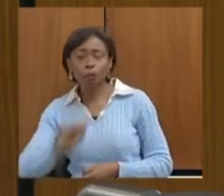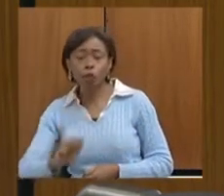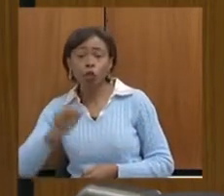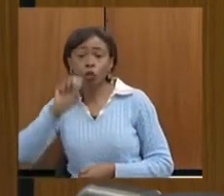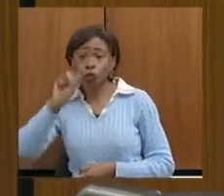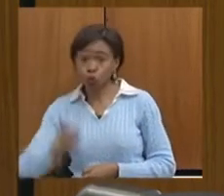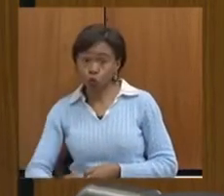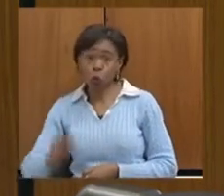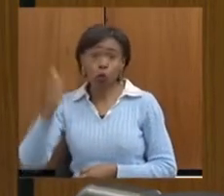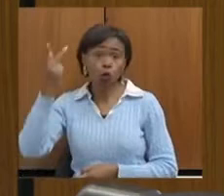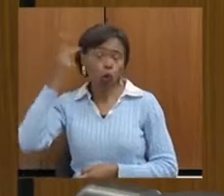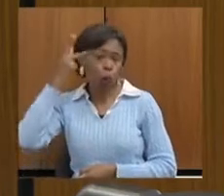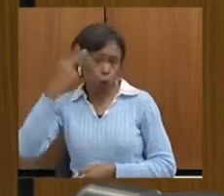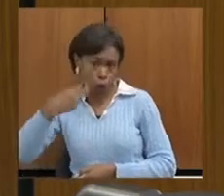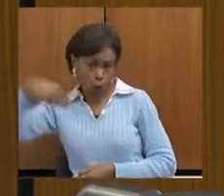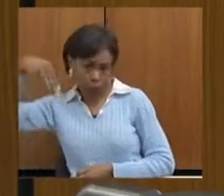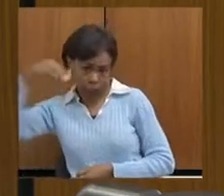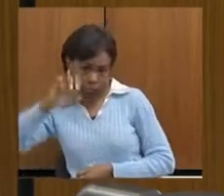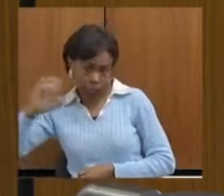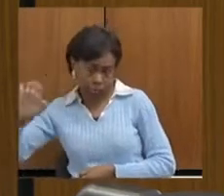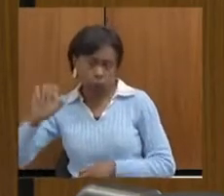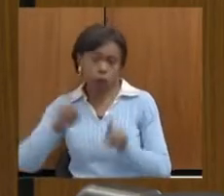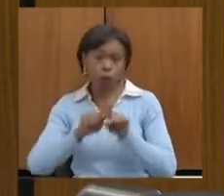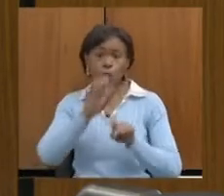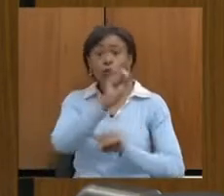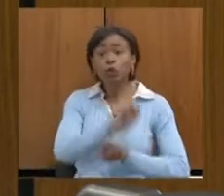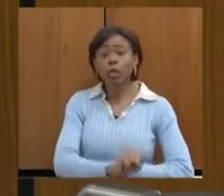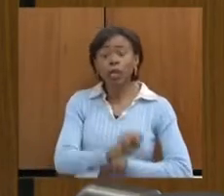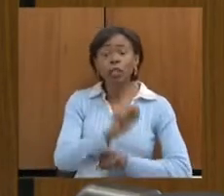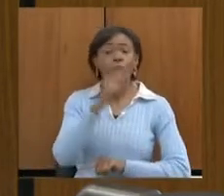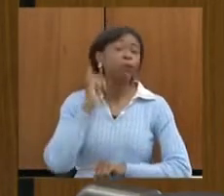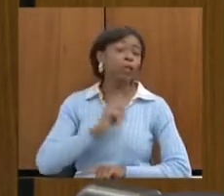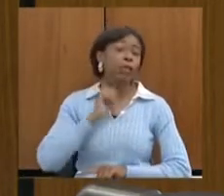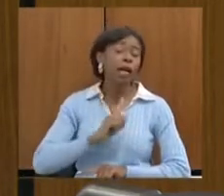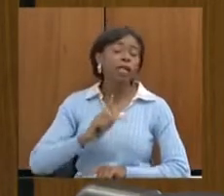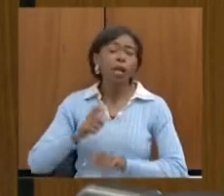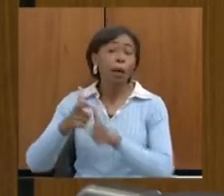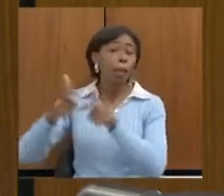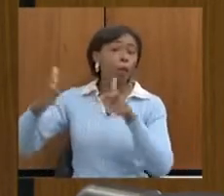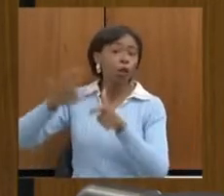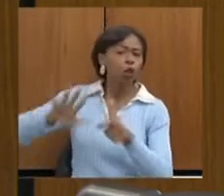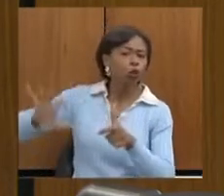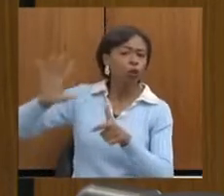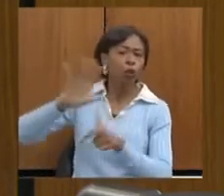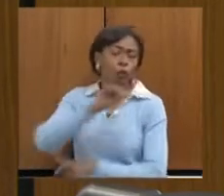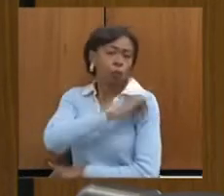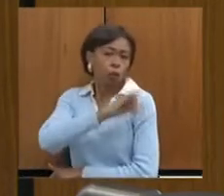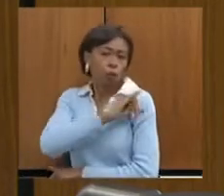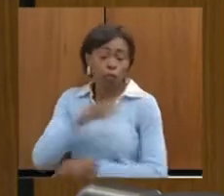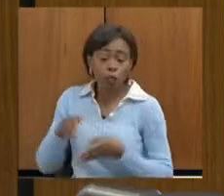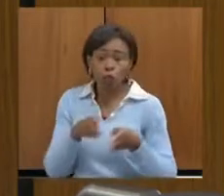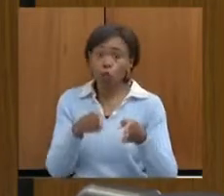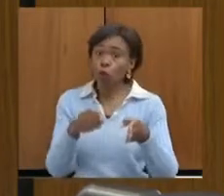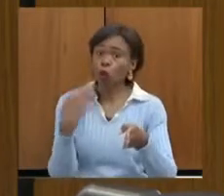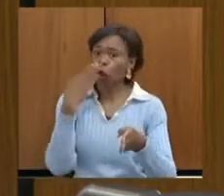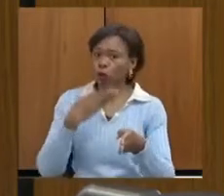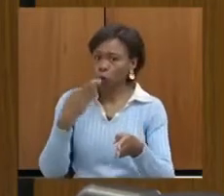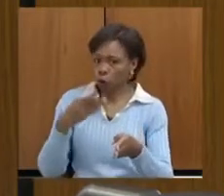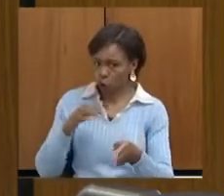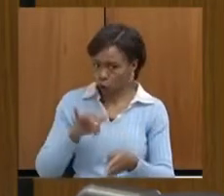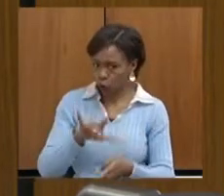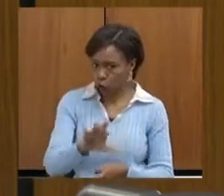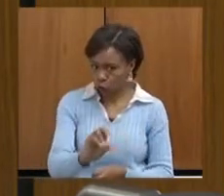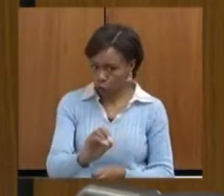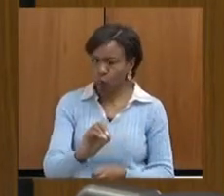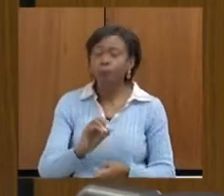Sudeste de Minas Gerais e grande parte do Estado do Rio de Janeiro e parte da Bacia do Rio e principalmente o